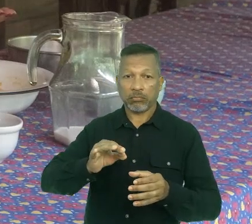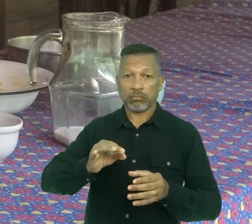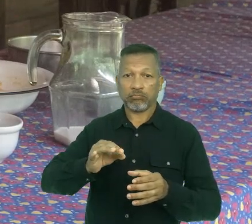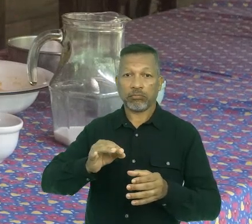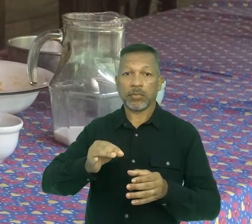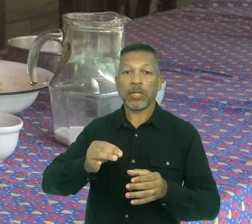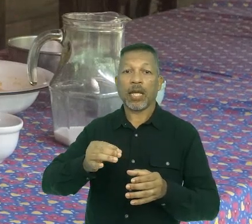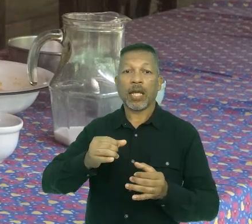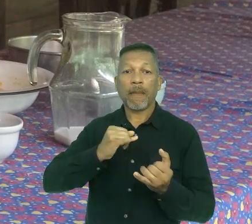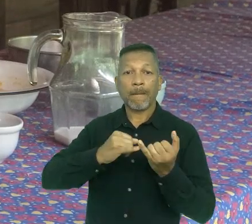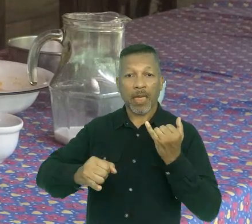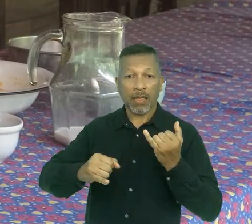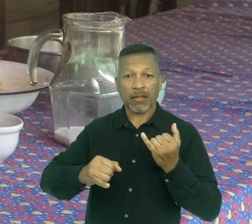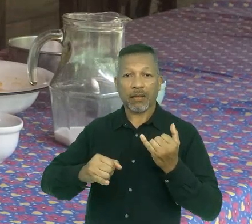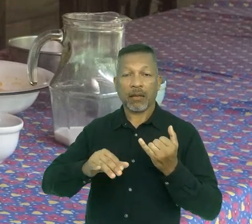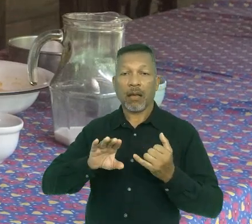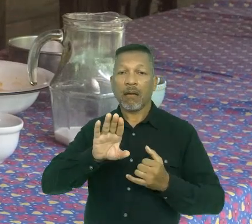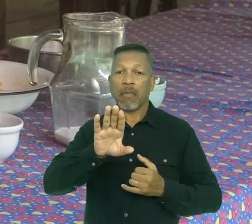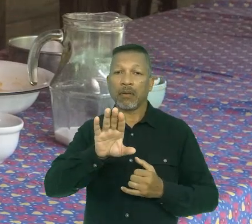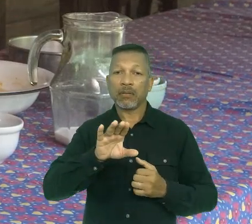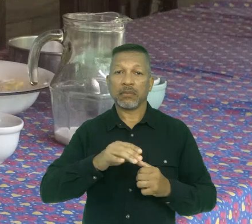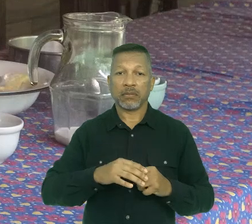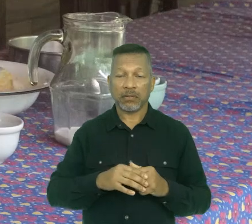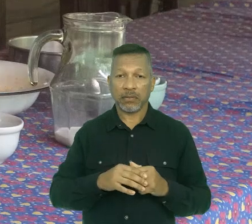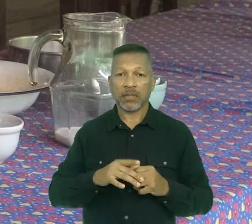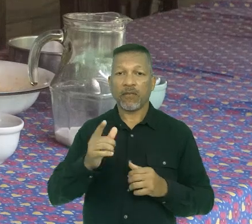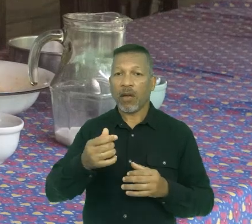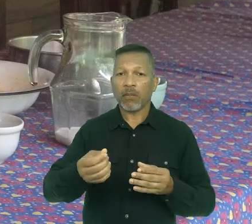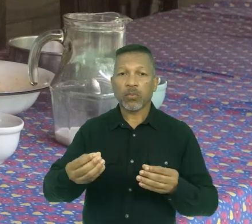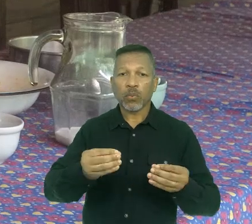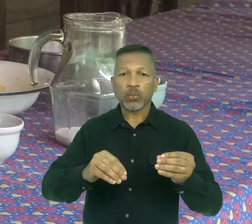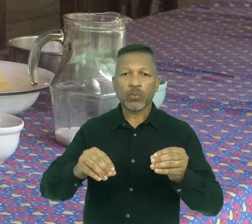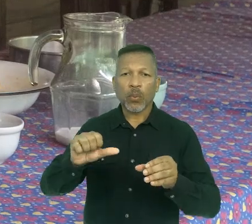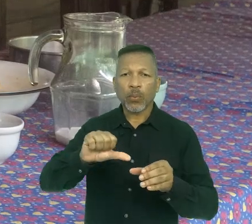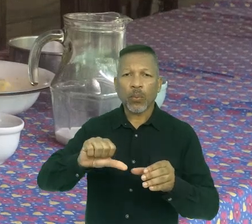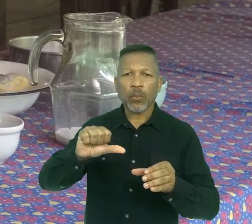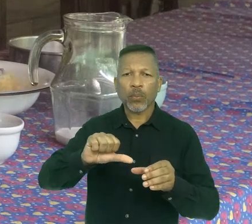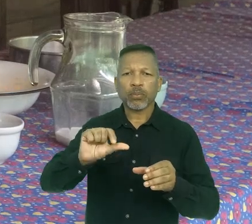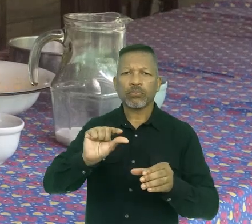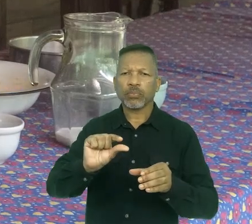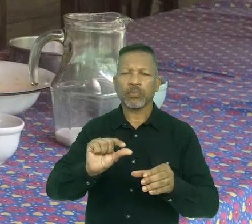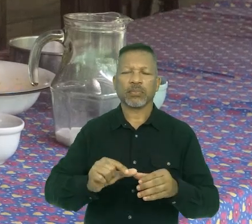xícara e meia de leite, mas a gente vai colocando aos poucos.